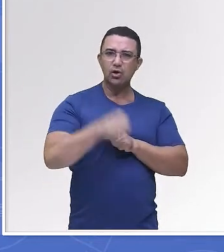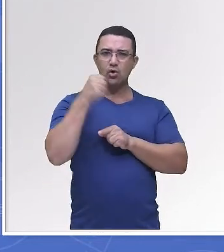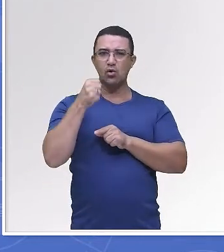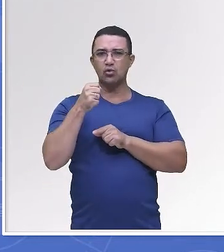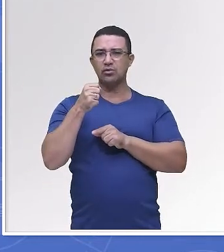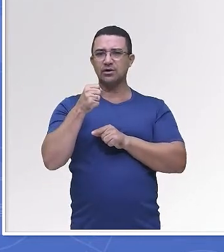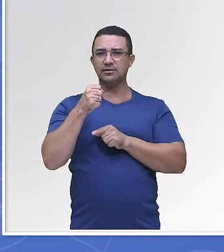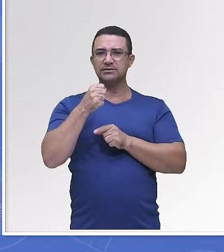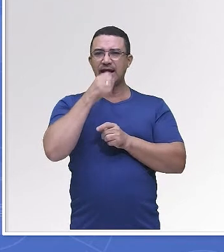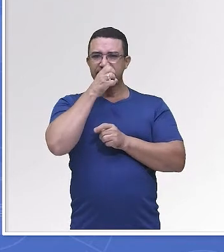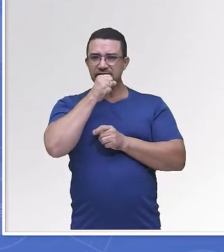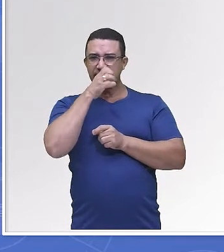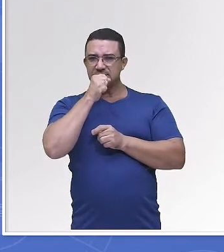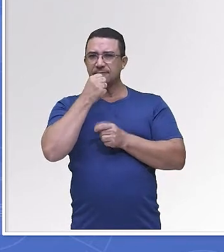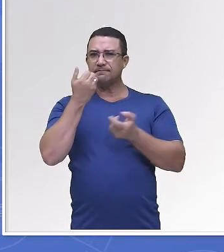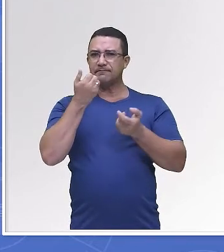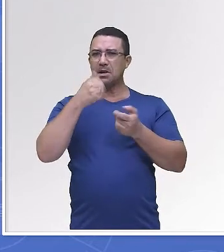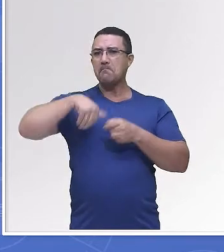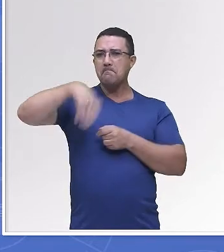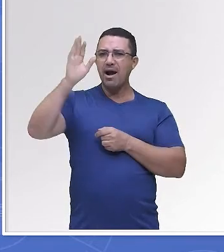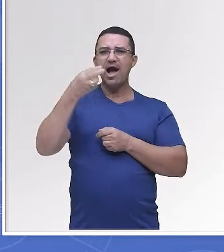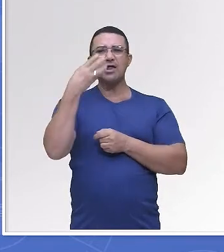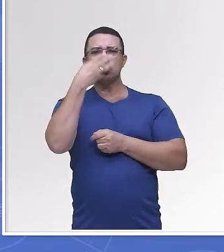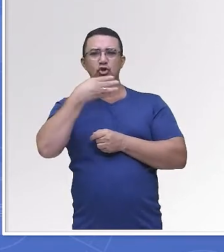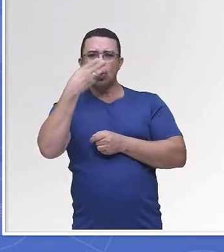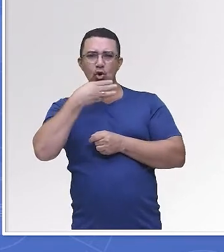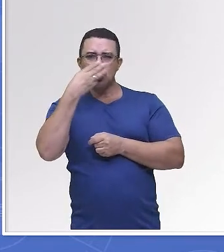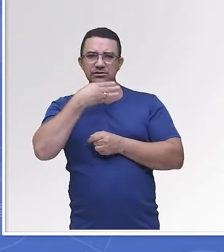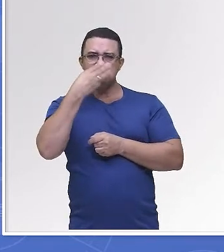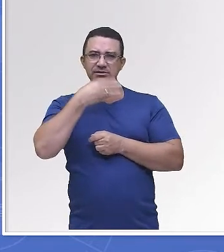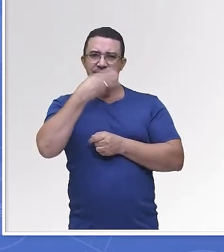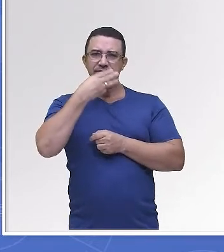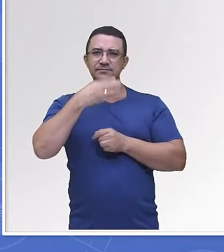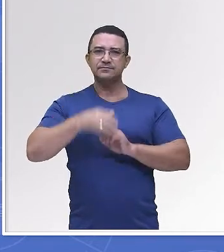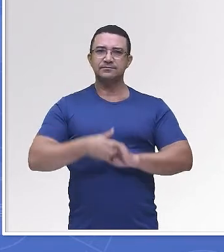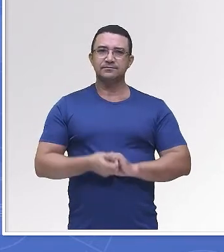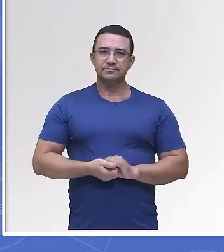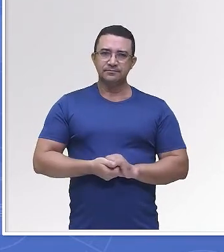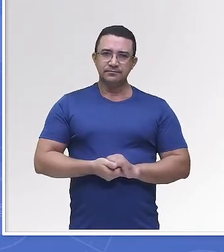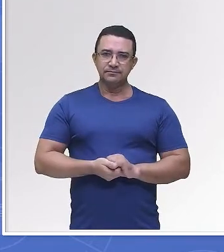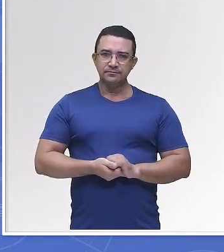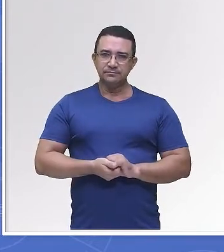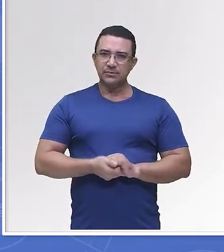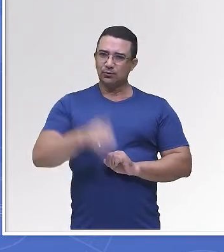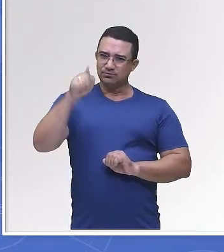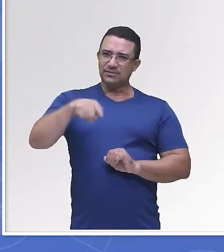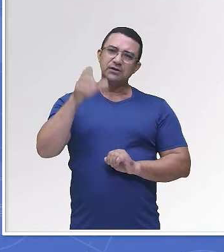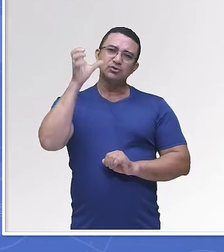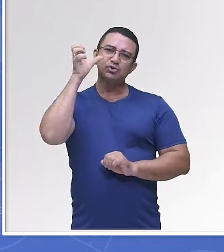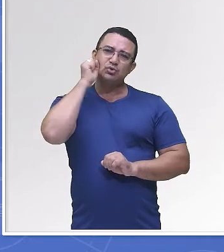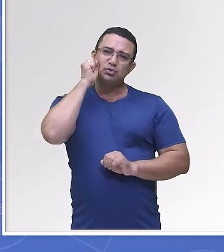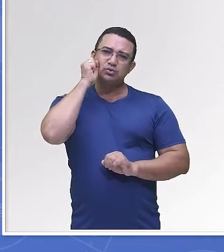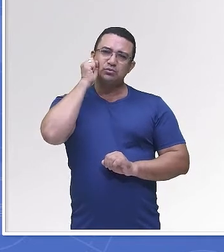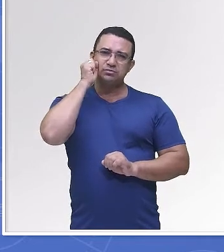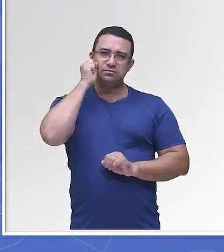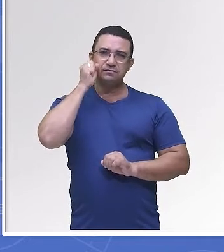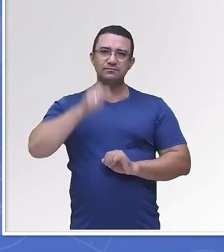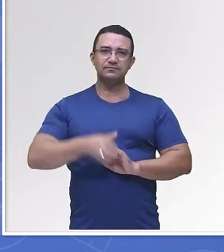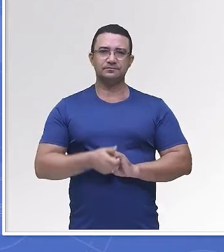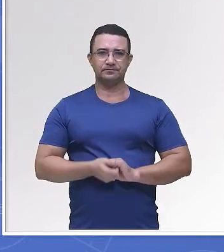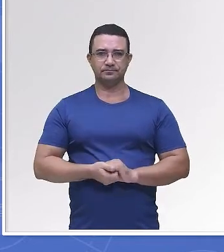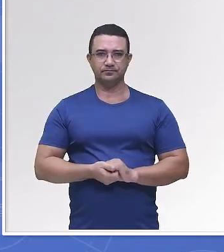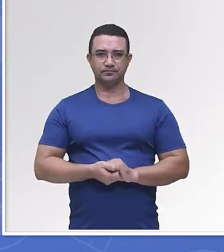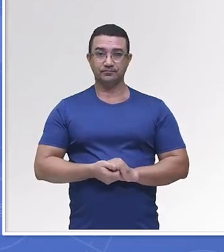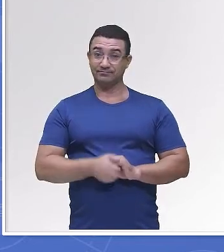percepções do paladar, né? É azedo, é doce, né? É o sumo da fruta. Então percebam, aí sim eu tenho